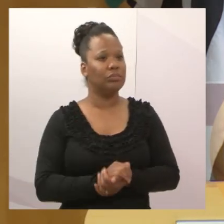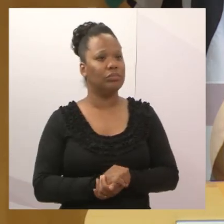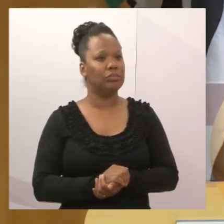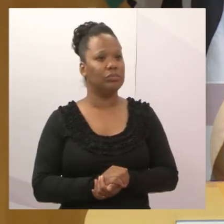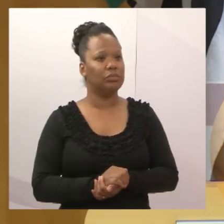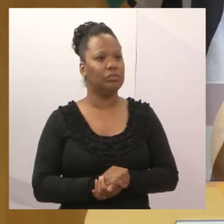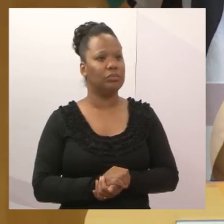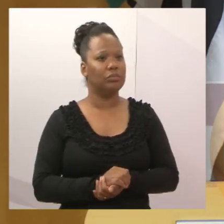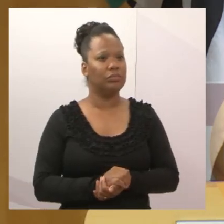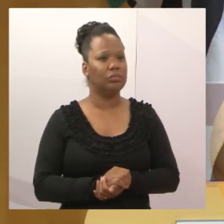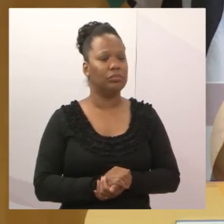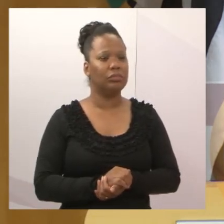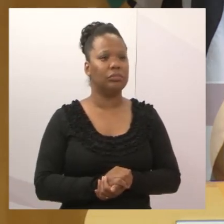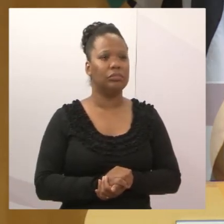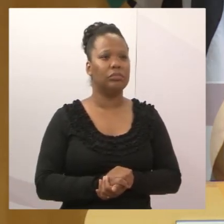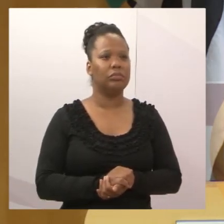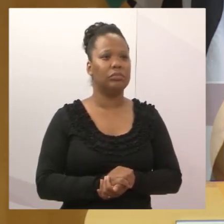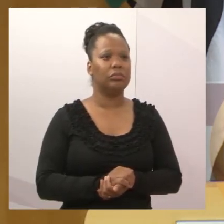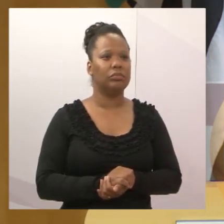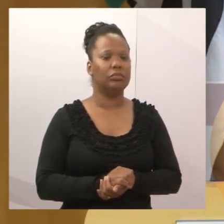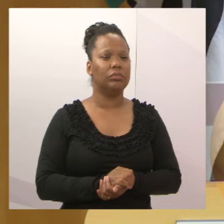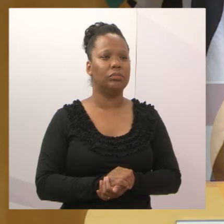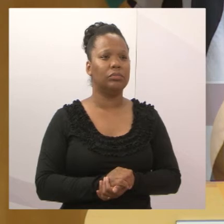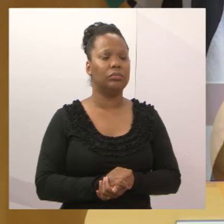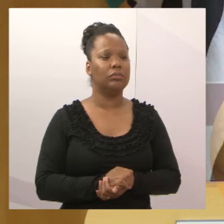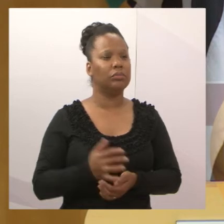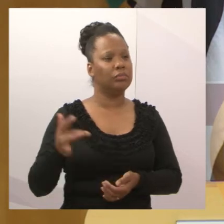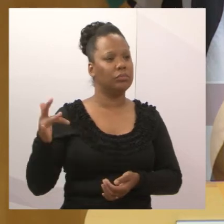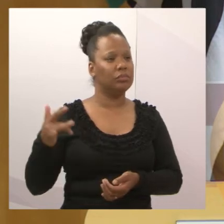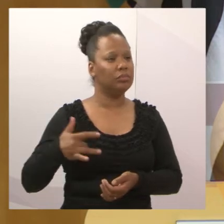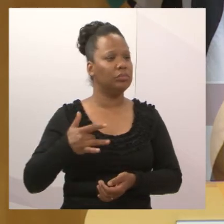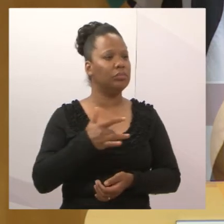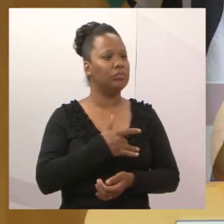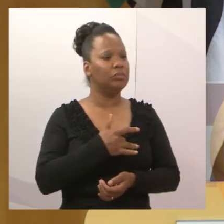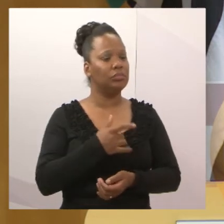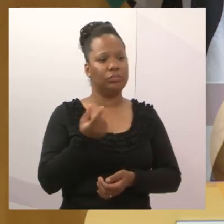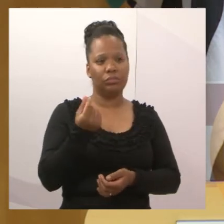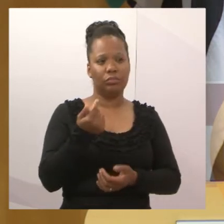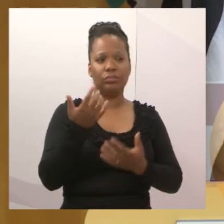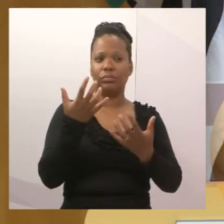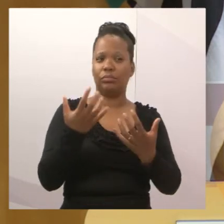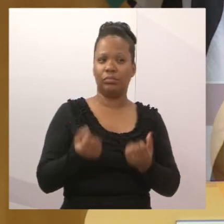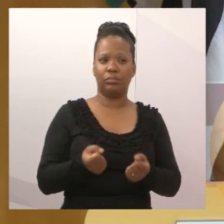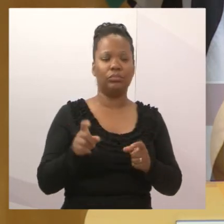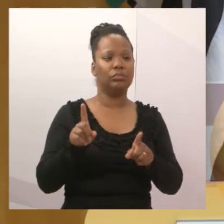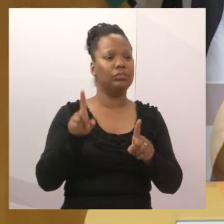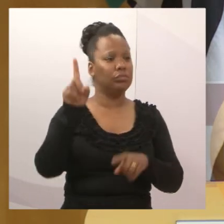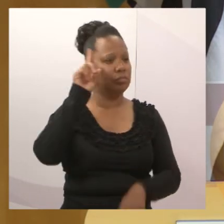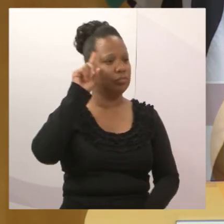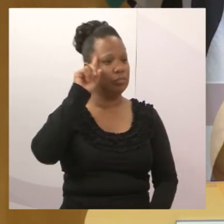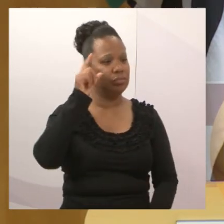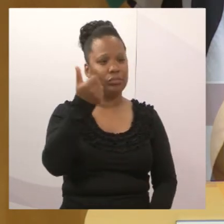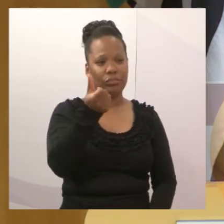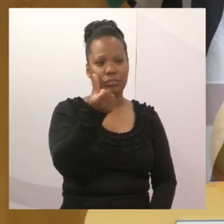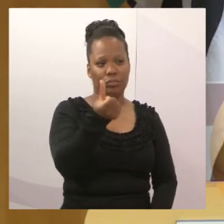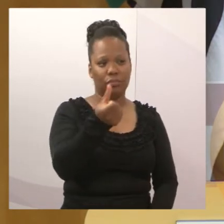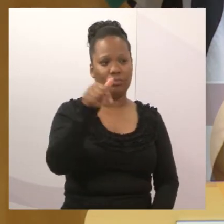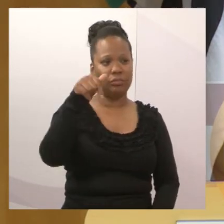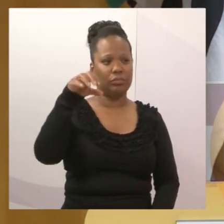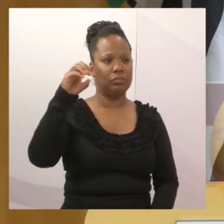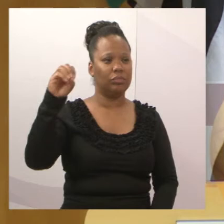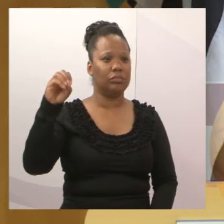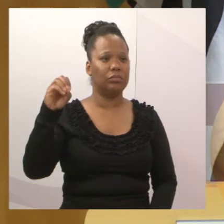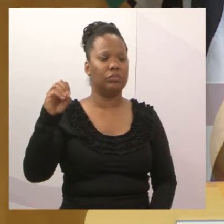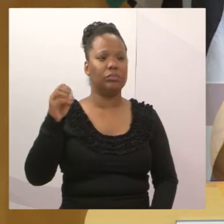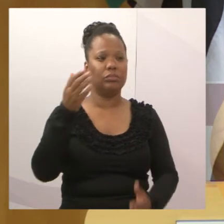que é o que a saúde recebe. Ou seja, a gente pega esse montante, certo? Divide pelos